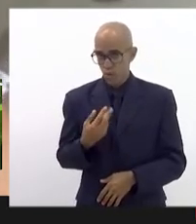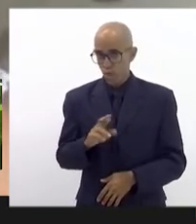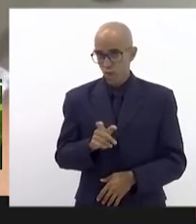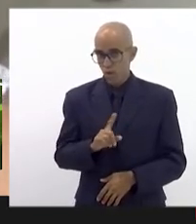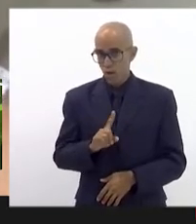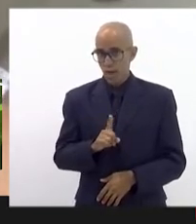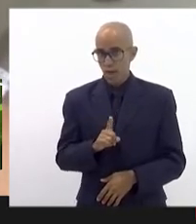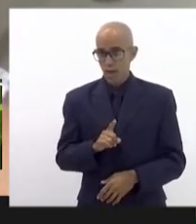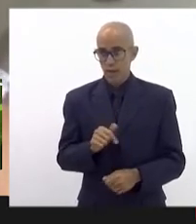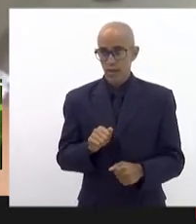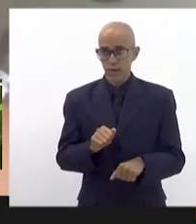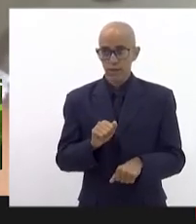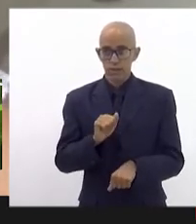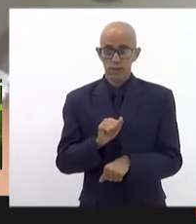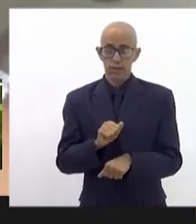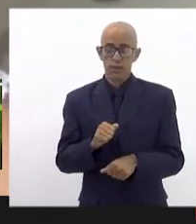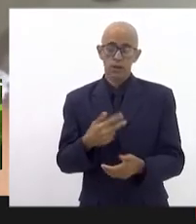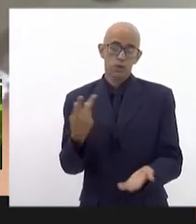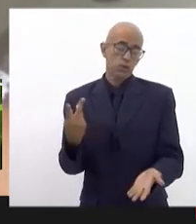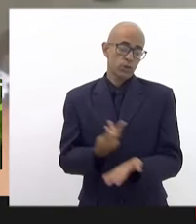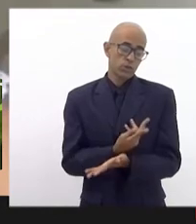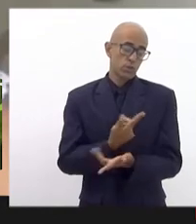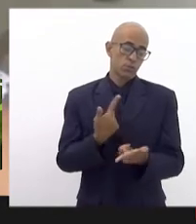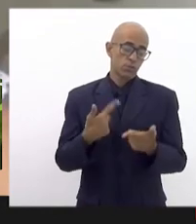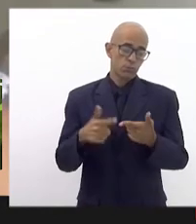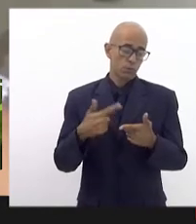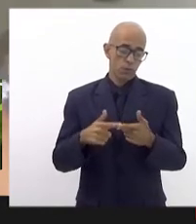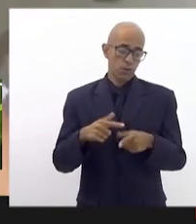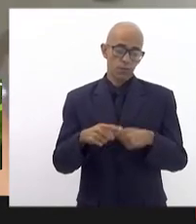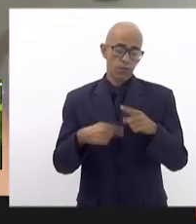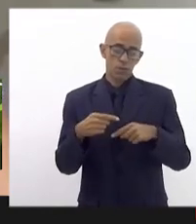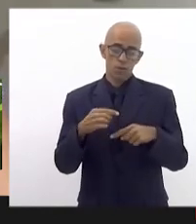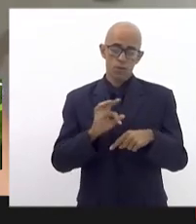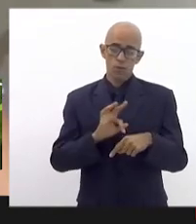mercê de qualquer outra situação em que ele não possa ser